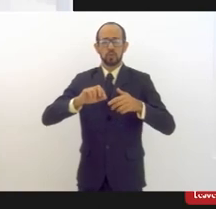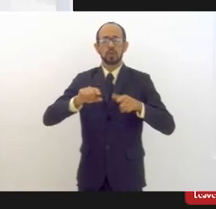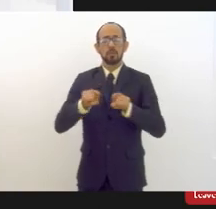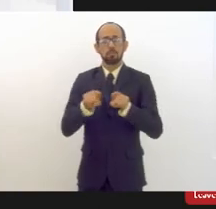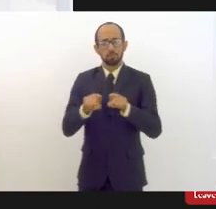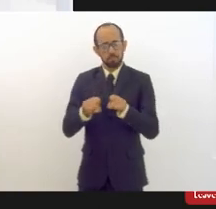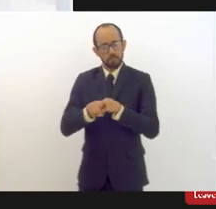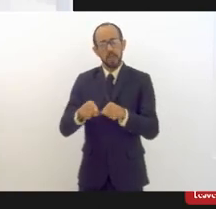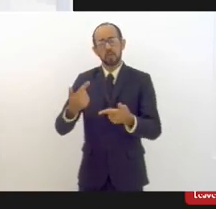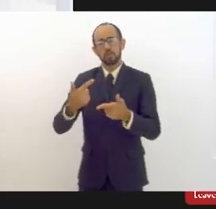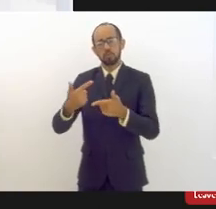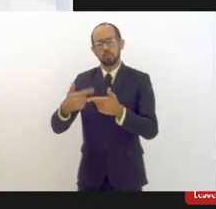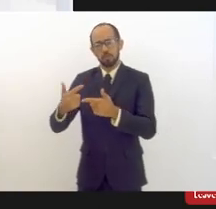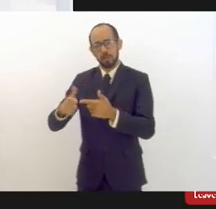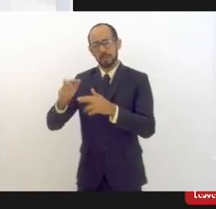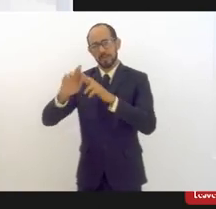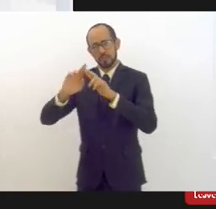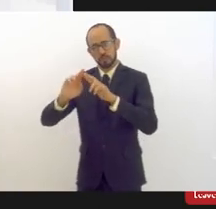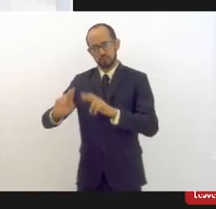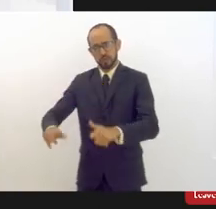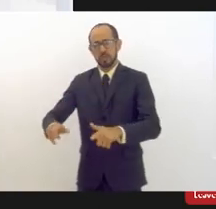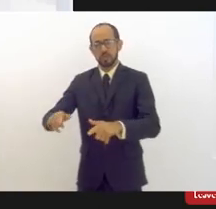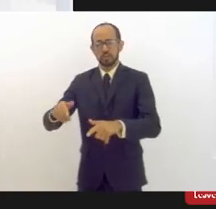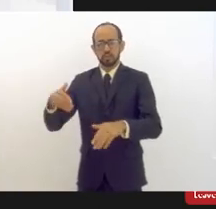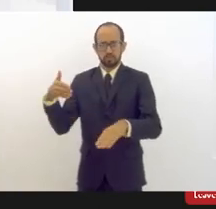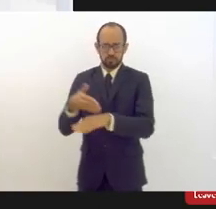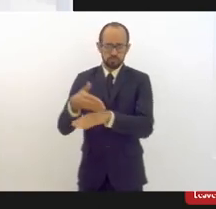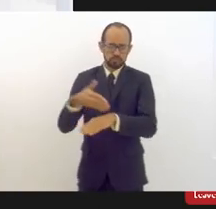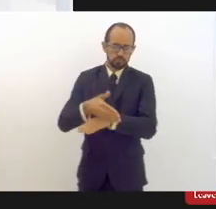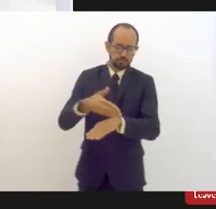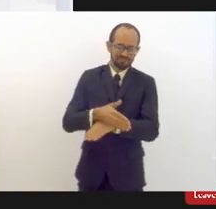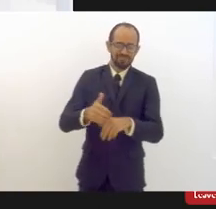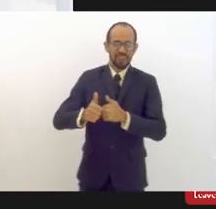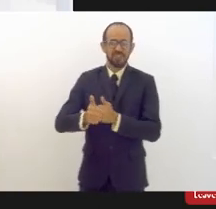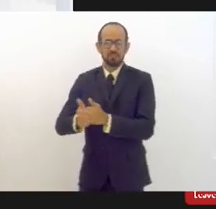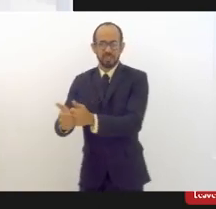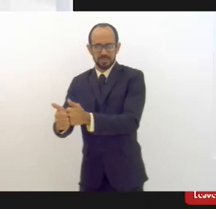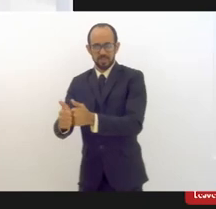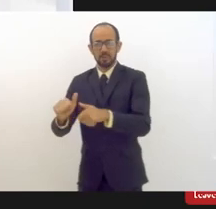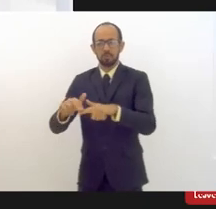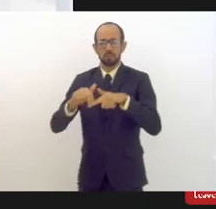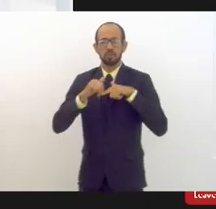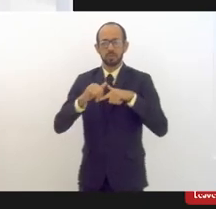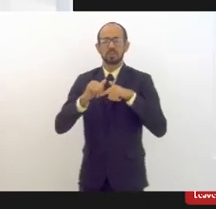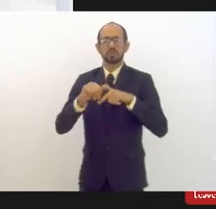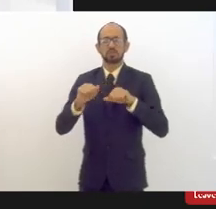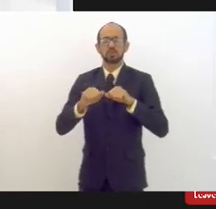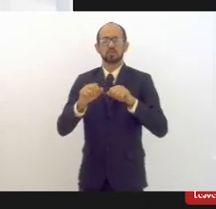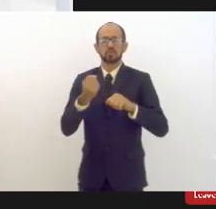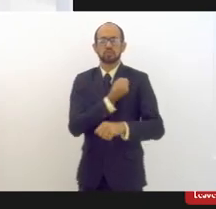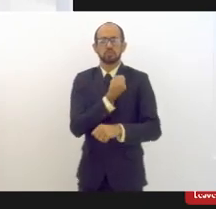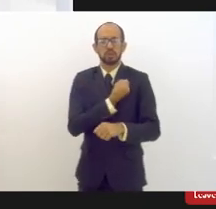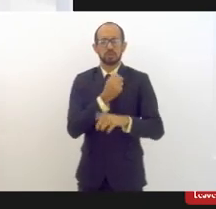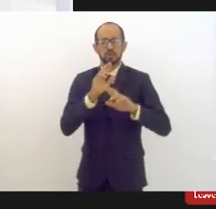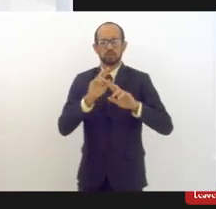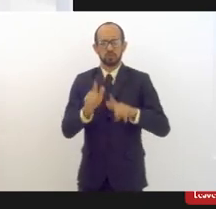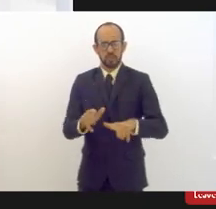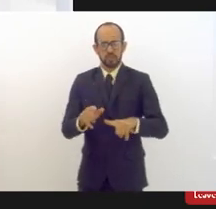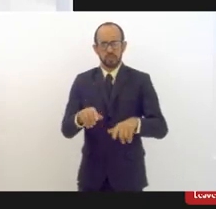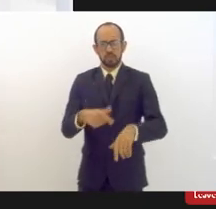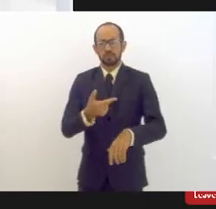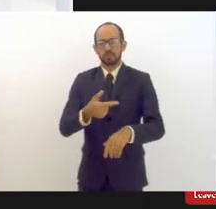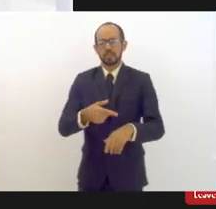relação ao acompanhamento de frequência, e aí, consequentemente, a gente fica com uma base mais pesada de alunos. Em 21, a gente fecha